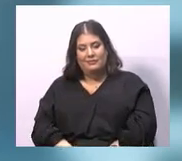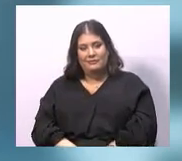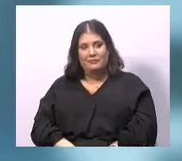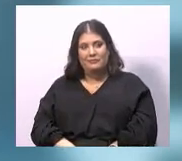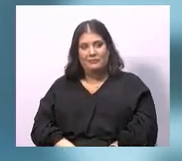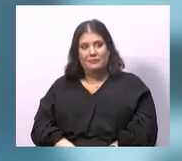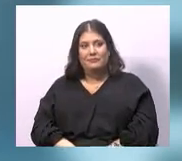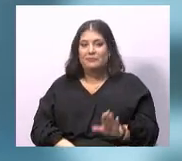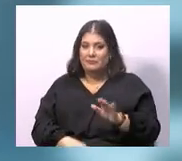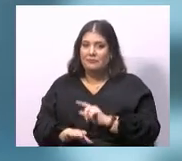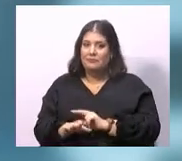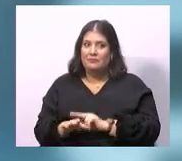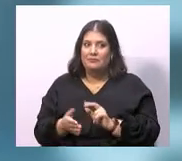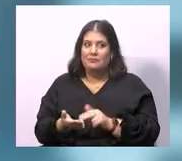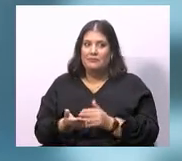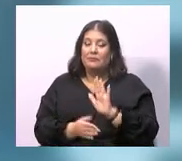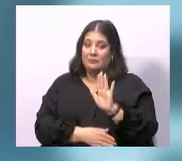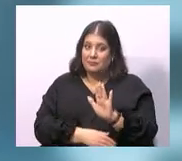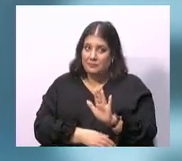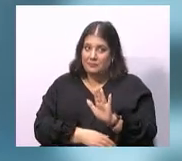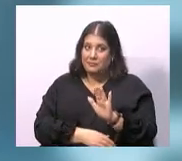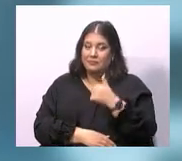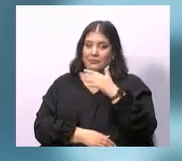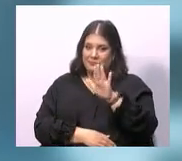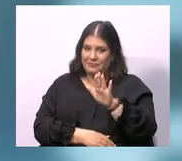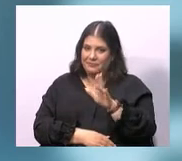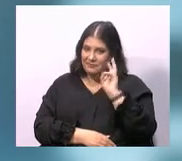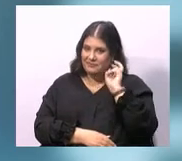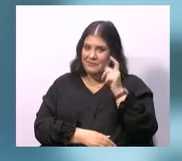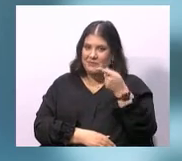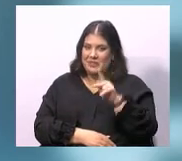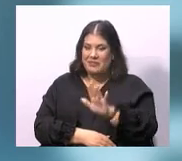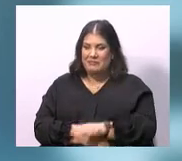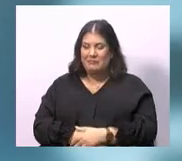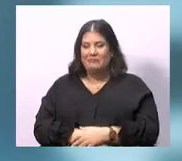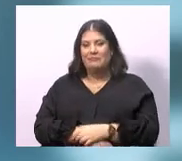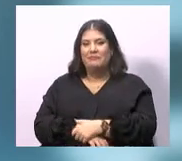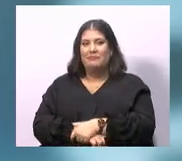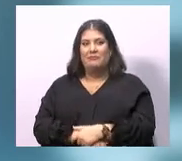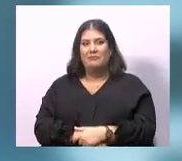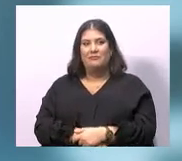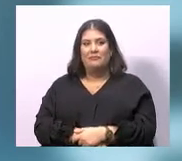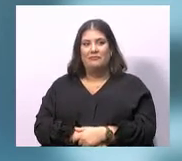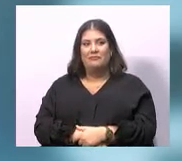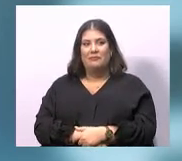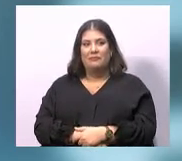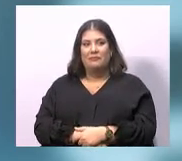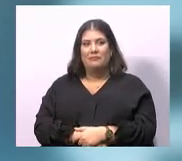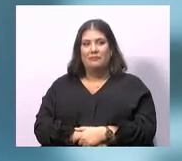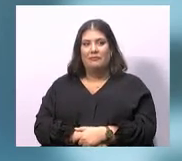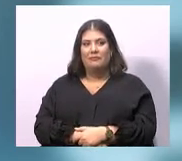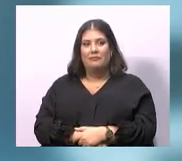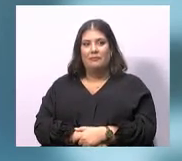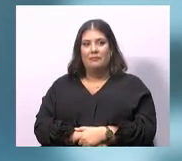Estou a fazer aqui um compasso de espera, que estou-me a ouvir e a perceber que a Fernanda está a ouvir pela televisão. Agora vai baixar o